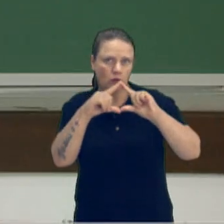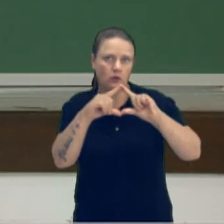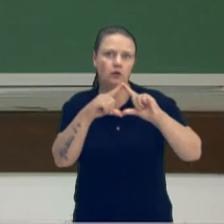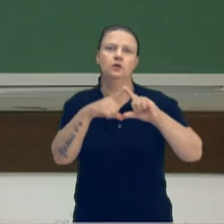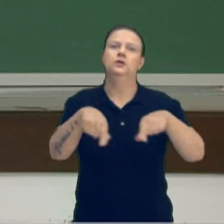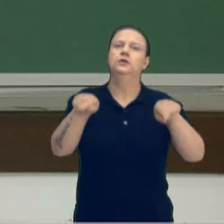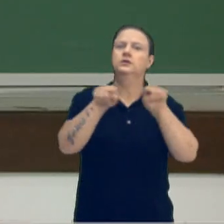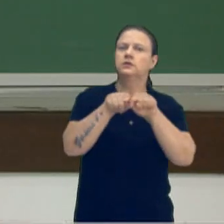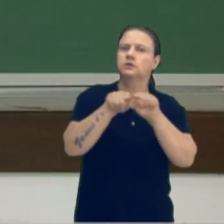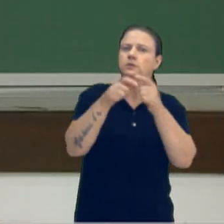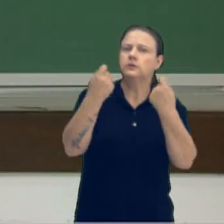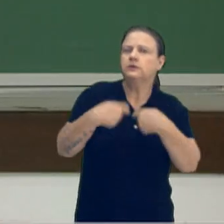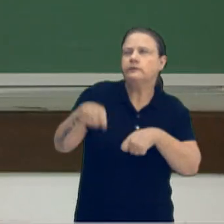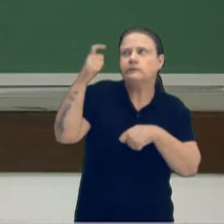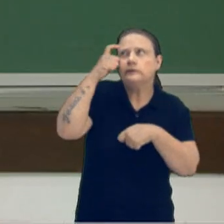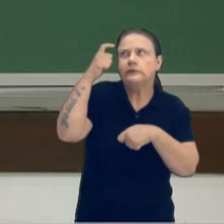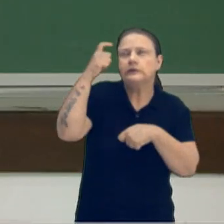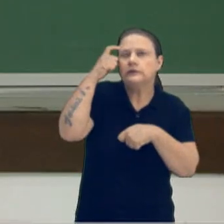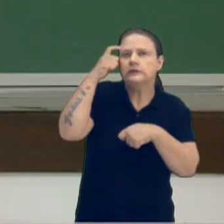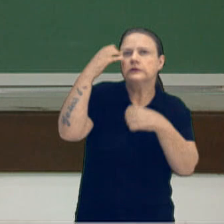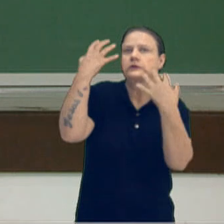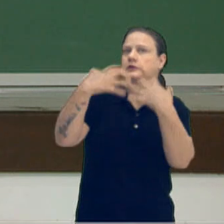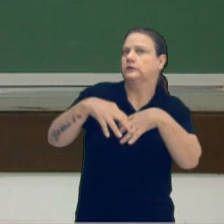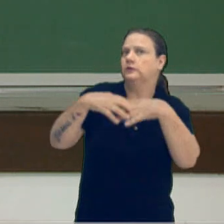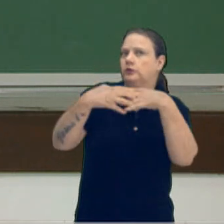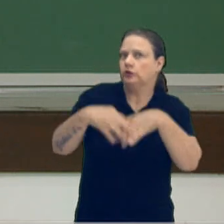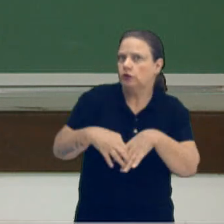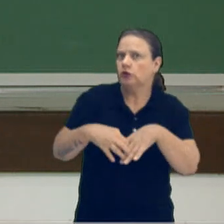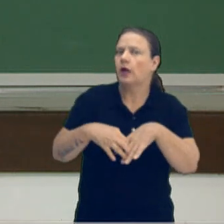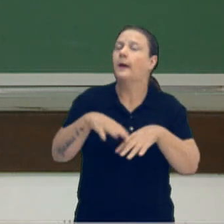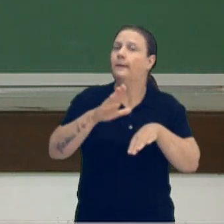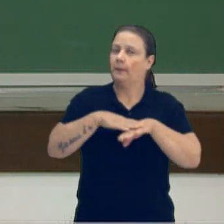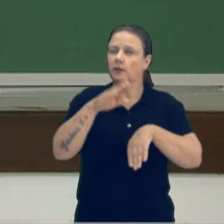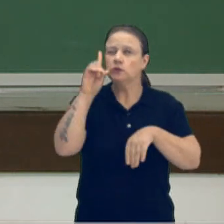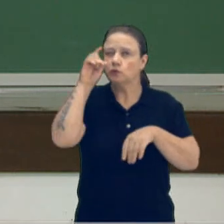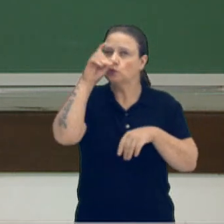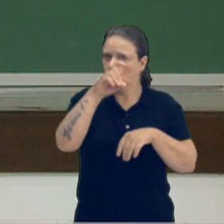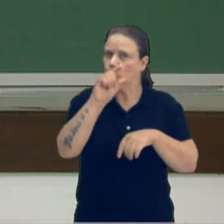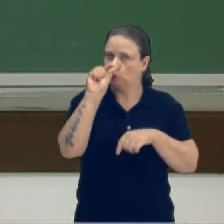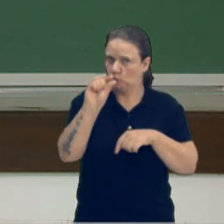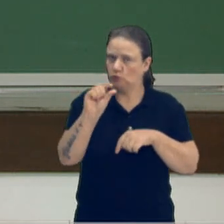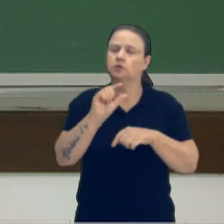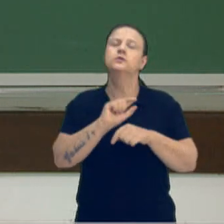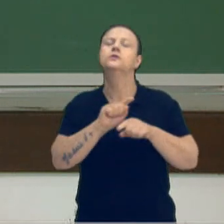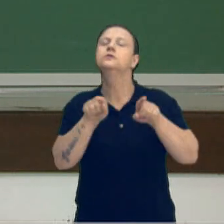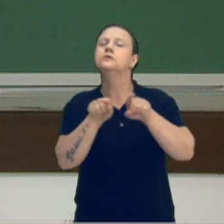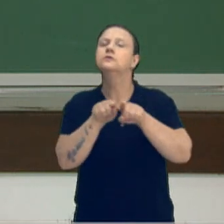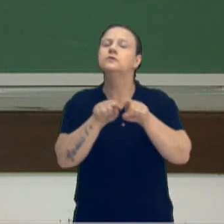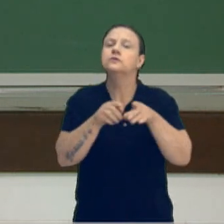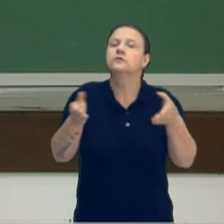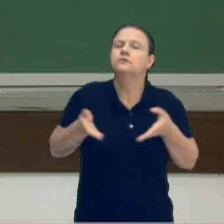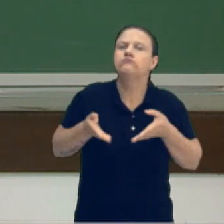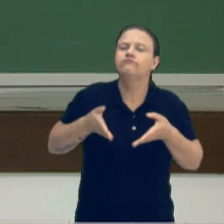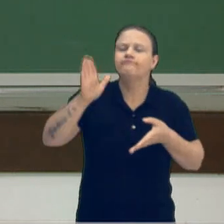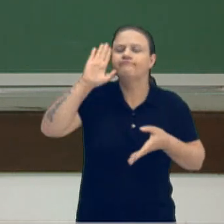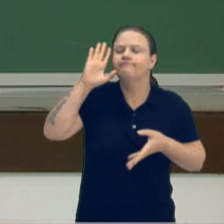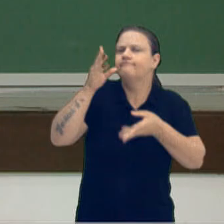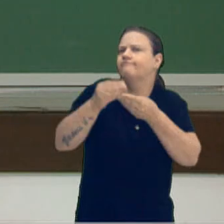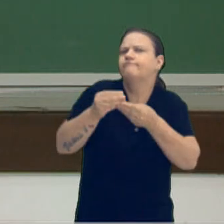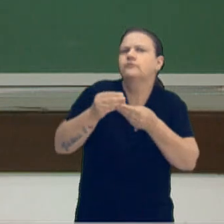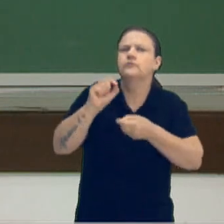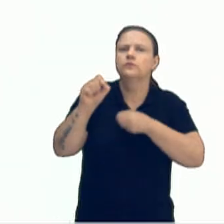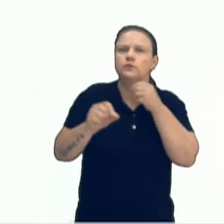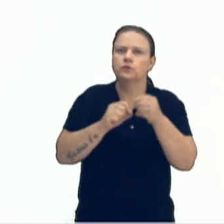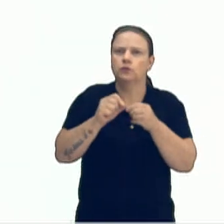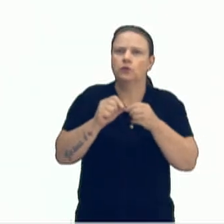que precisavam pensar um pouquinho mais, são questões um pouquinho mais elaboradas. E agora a gente reviu um pouquinho da circunferência